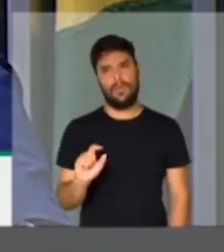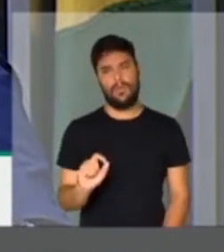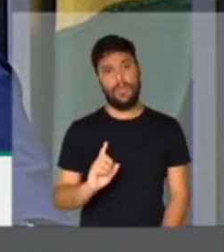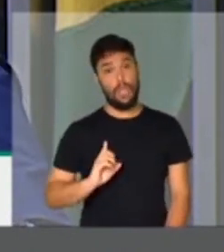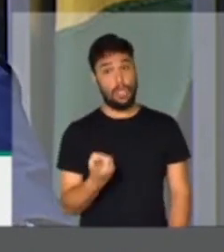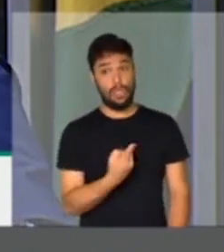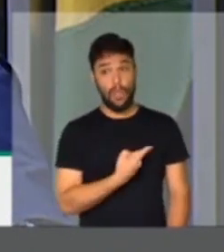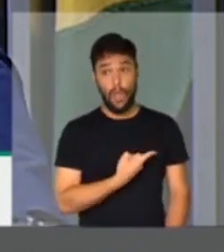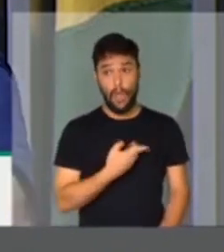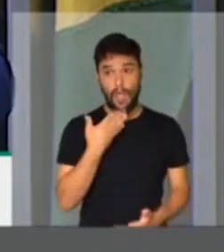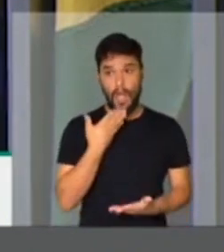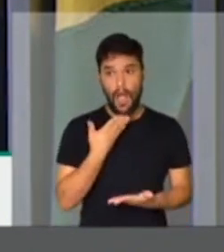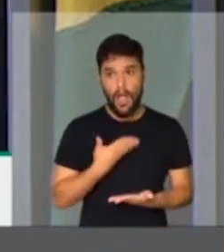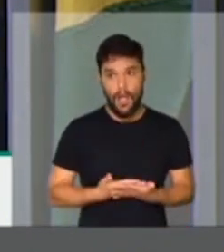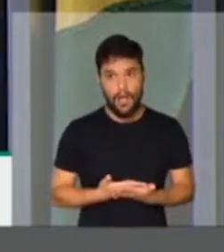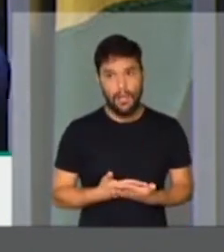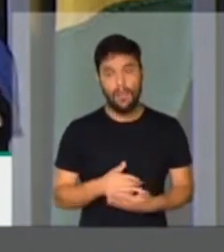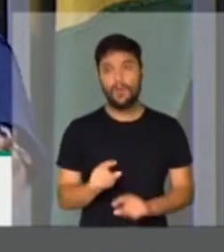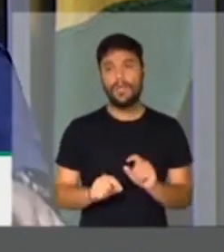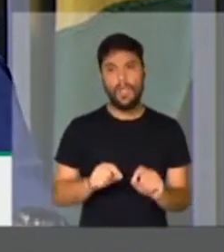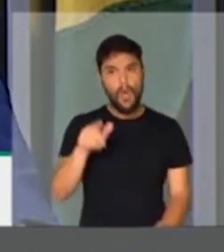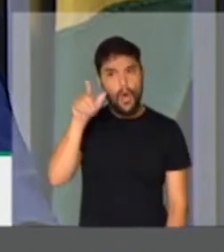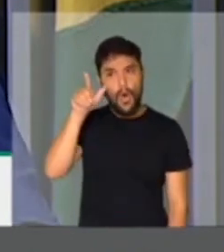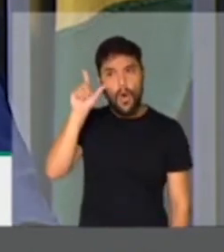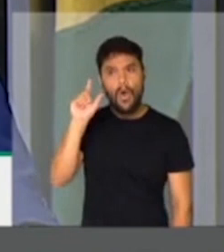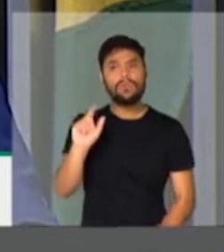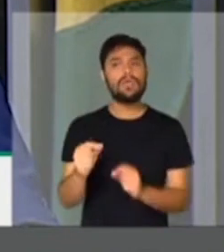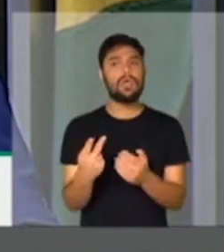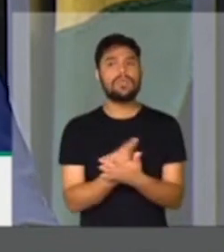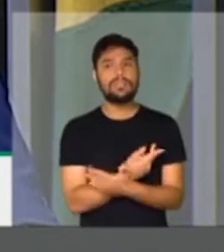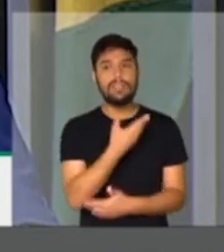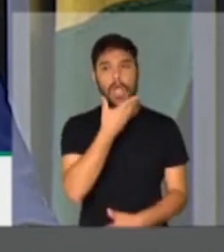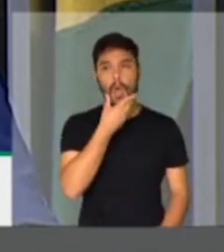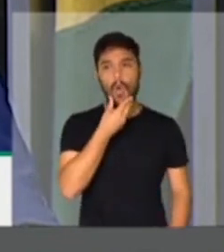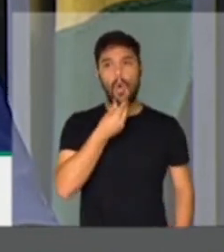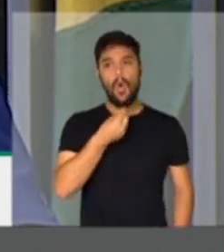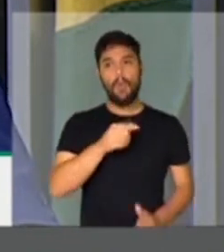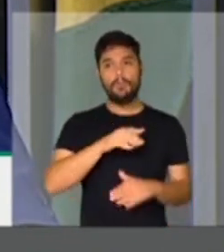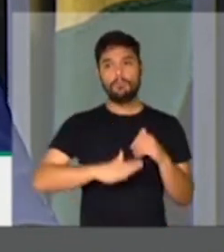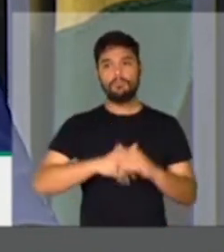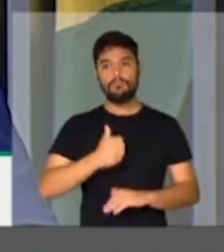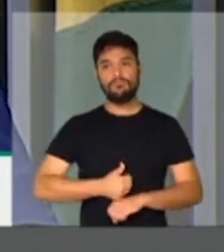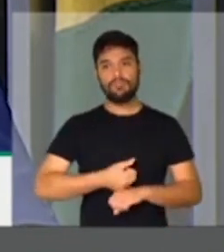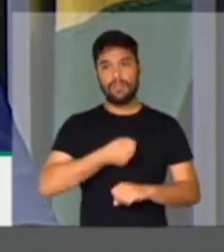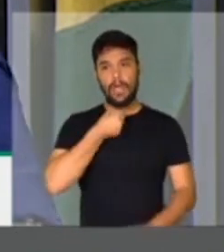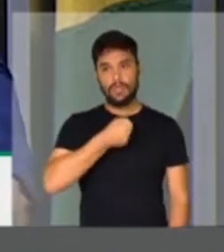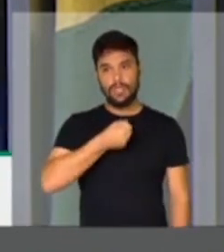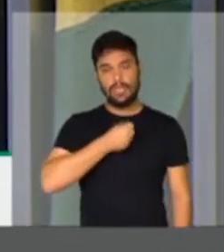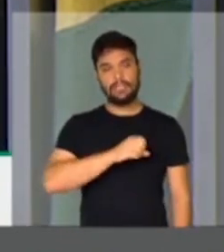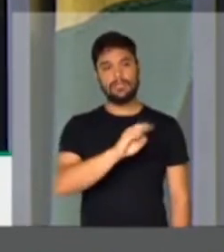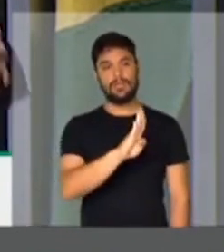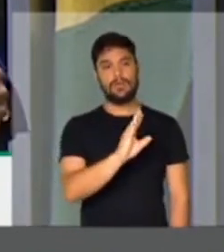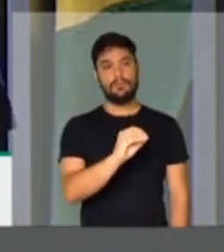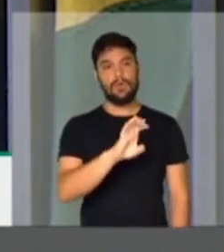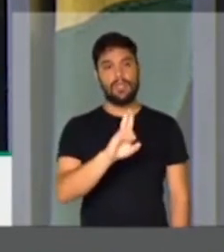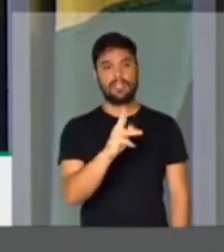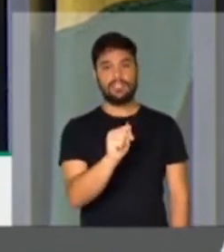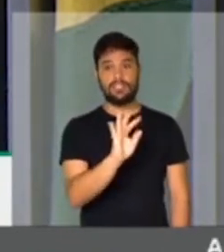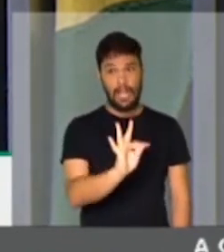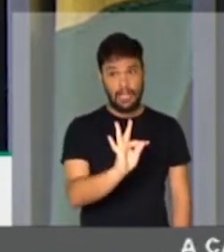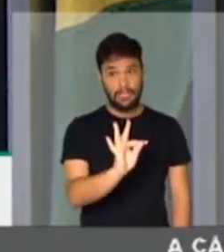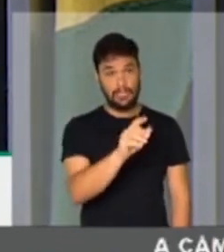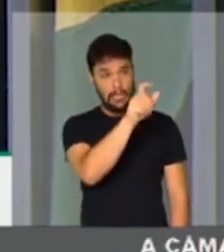todos nós. Ontem nós perdemos um grande jornalista, Boechat, que apesar de eu